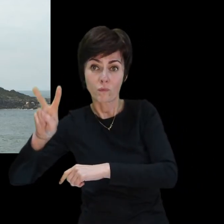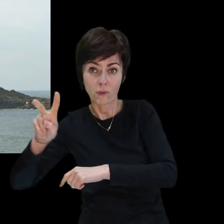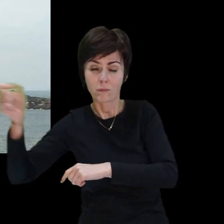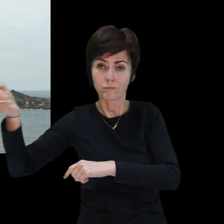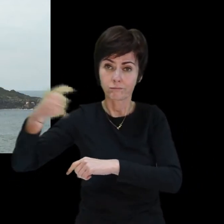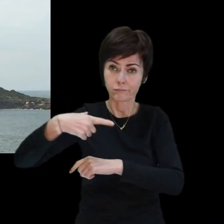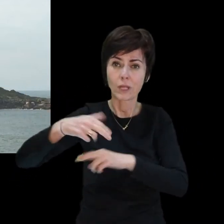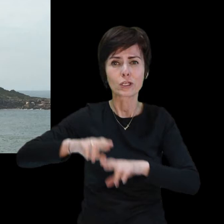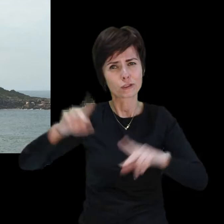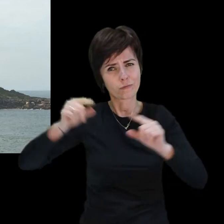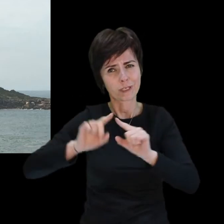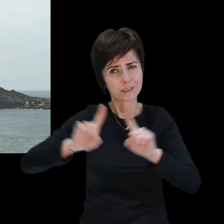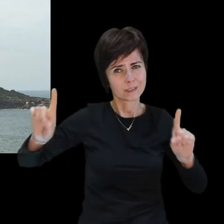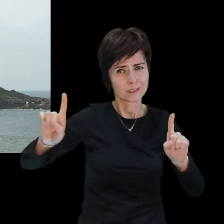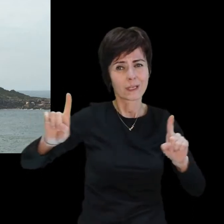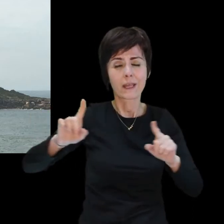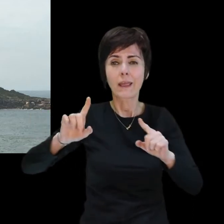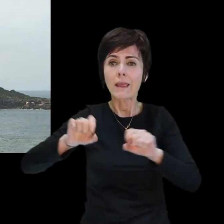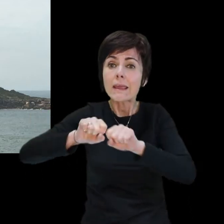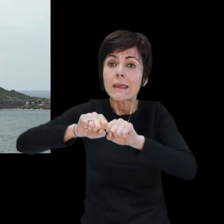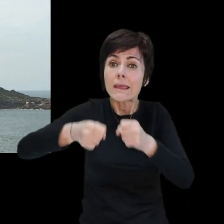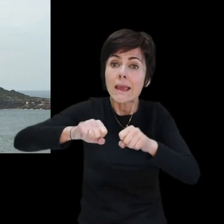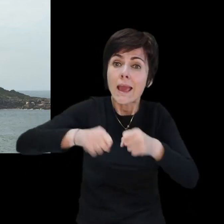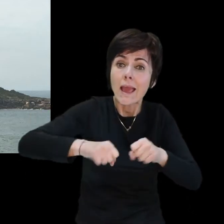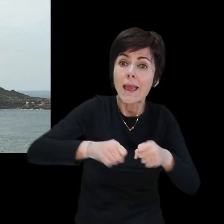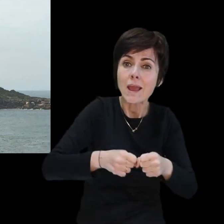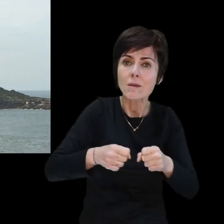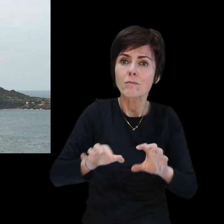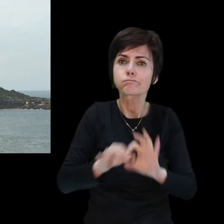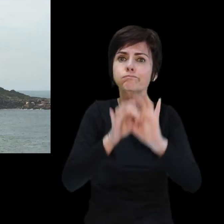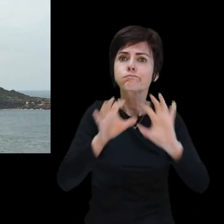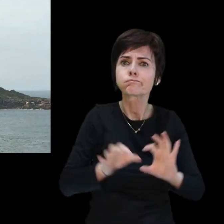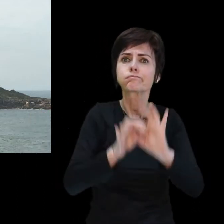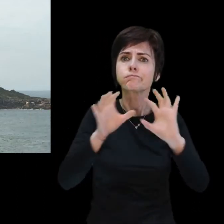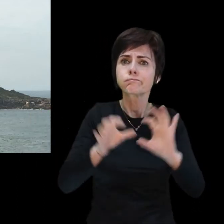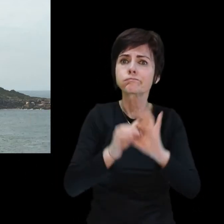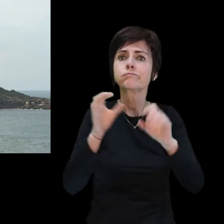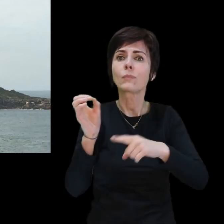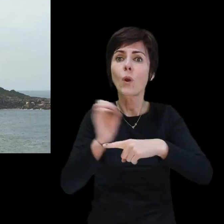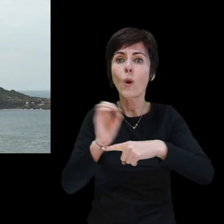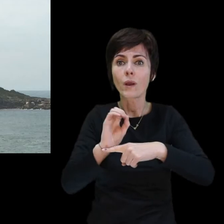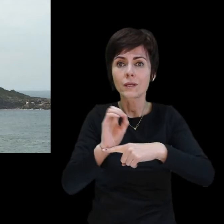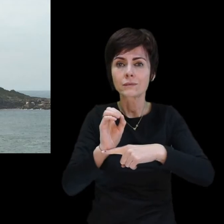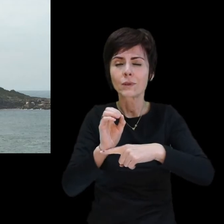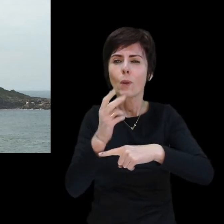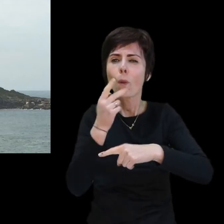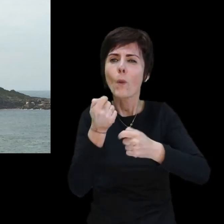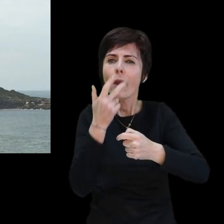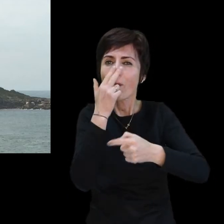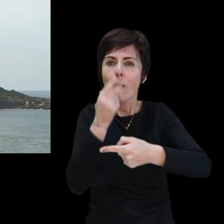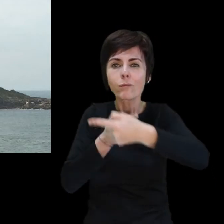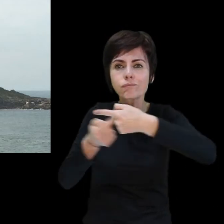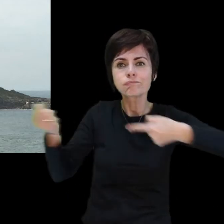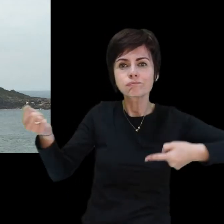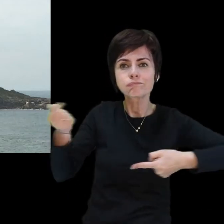outro comprimento de onda, e se quebra, formando novas moléculas de oxigênio. Então vira um